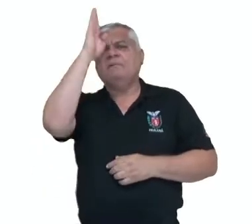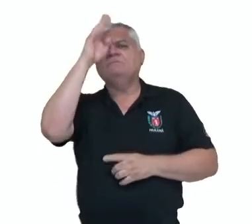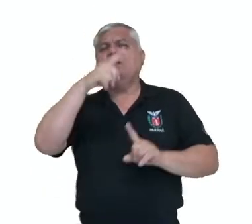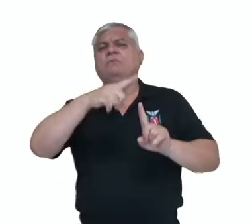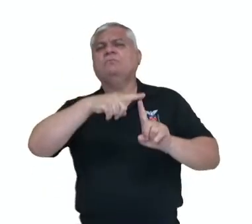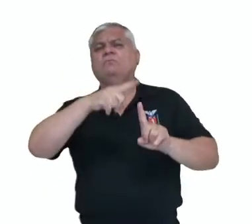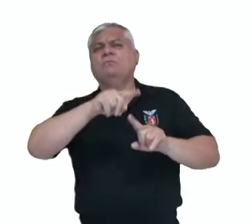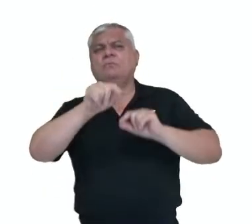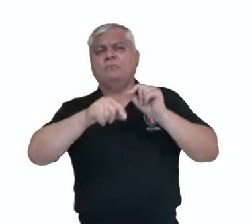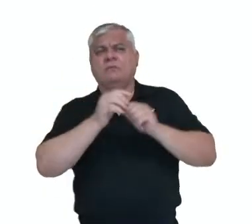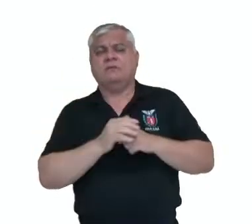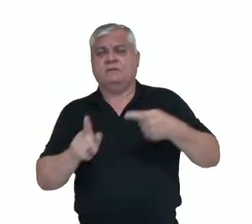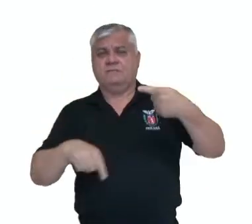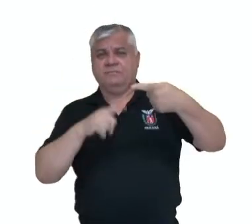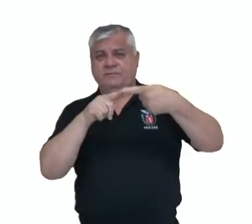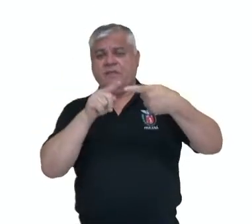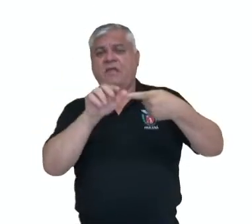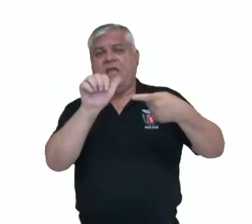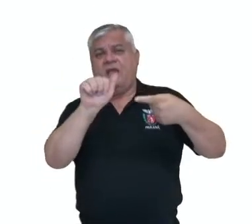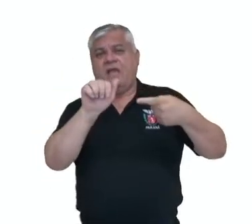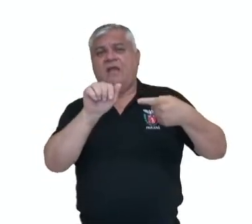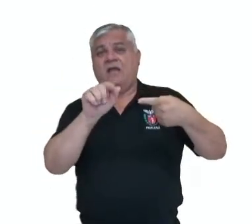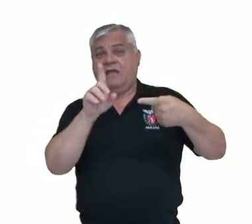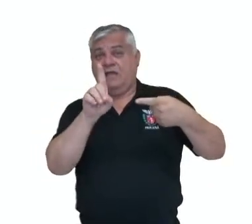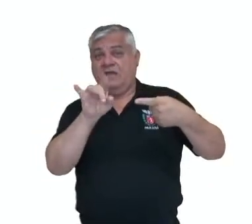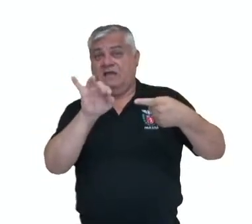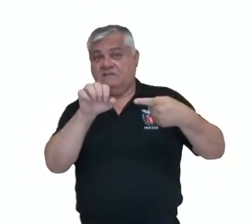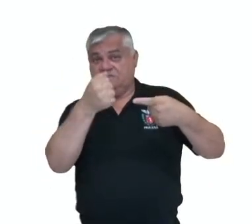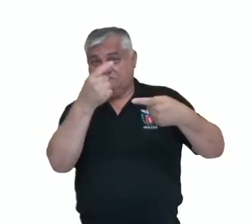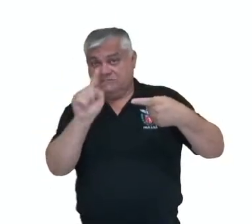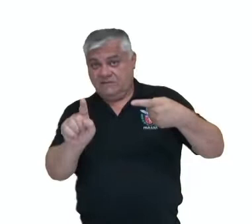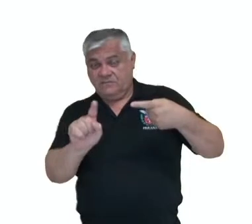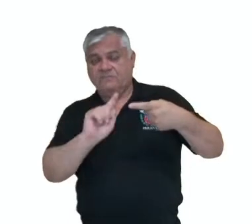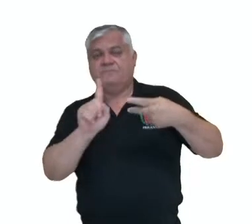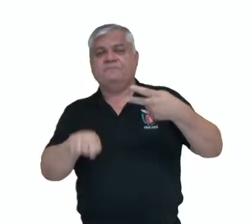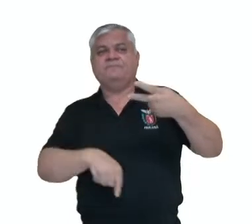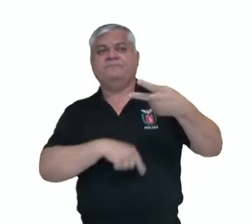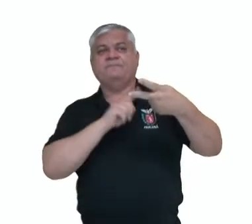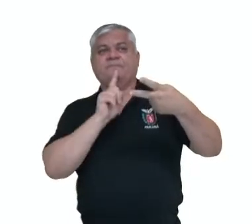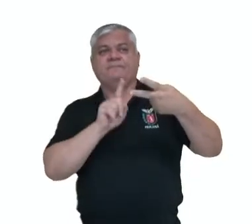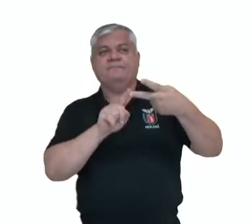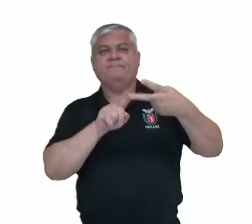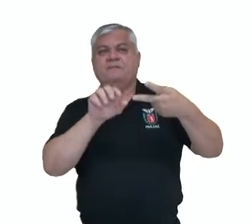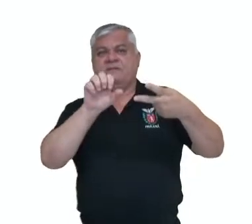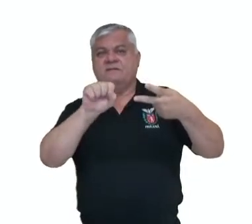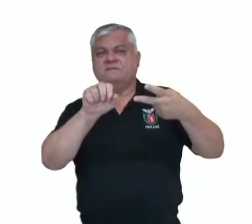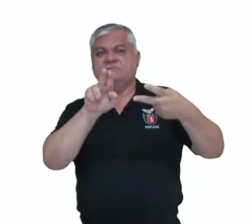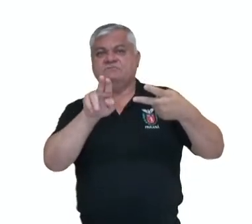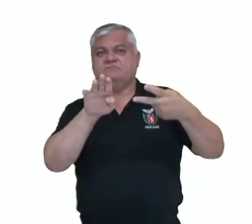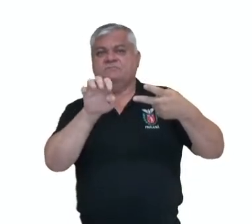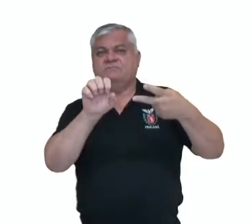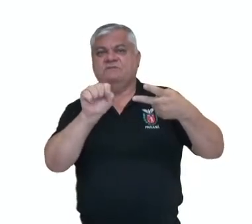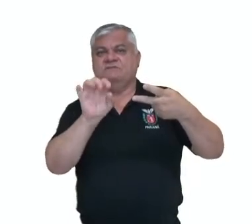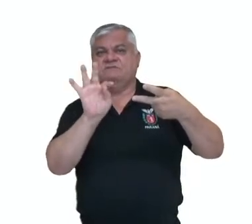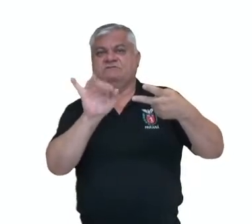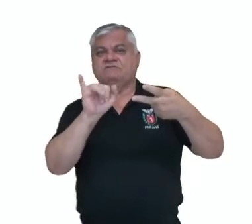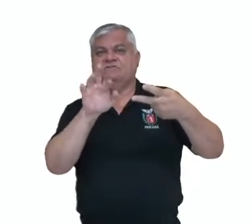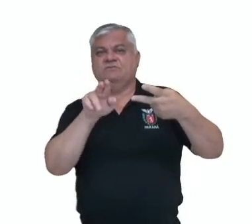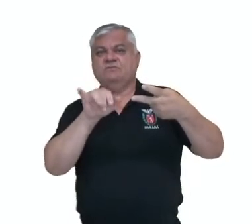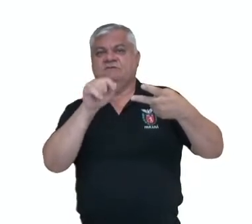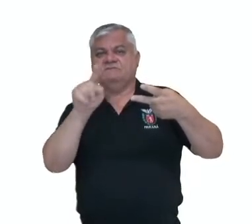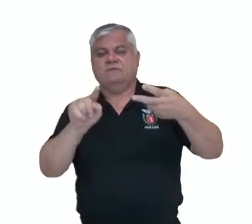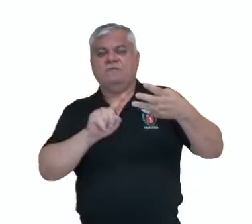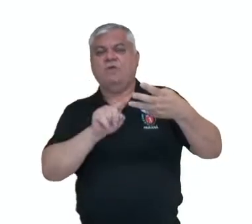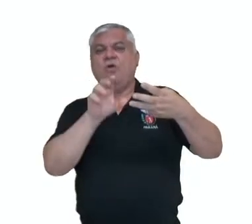reações químicas orgânicas nós temos, os principais tipos de reações químicas nós temos adição, substituição, oxidação